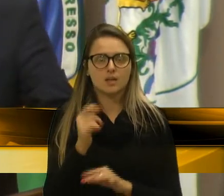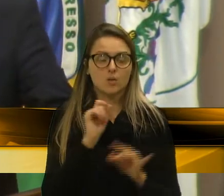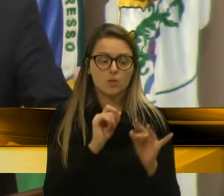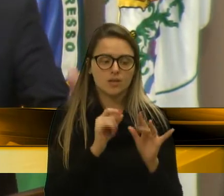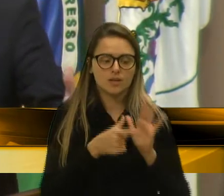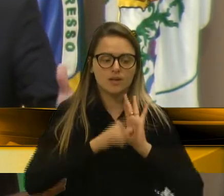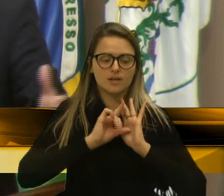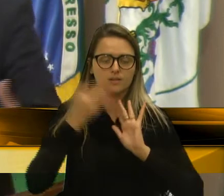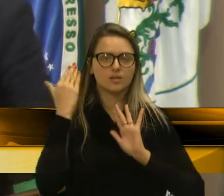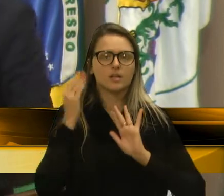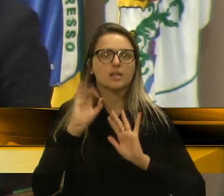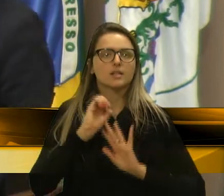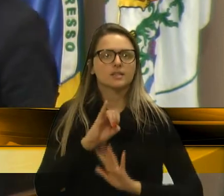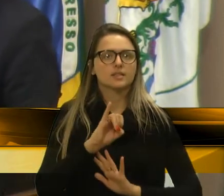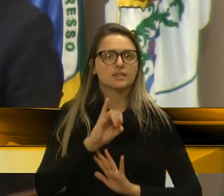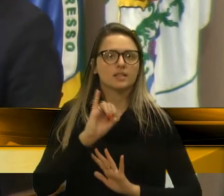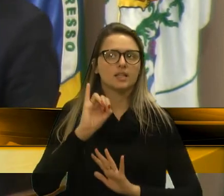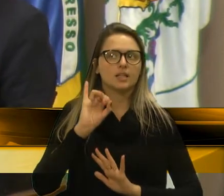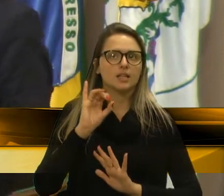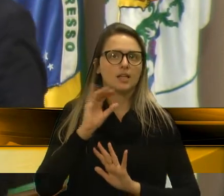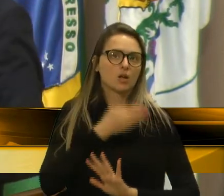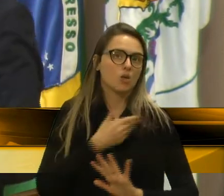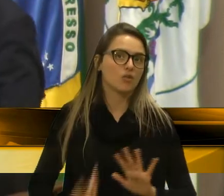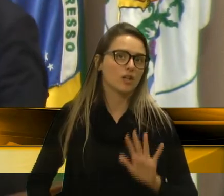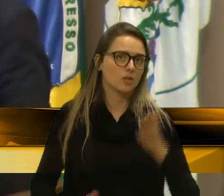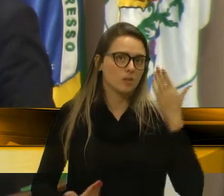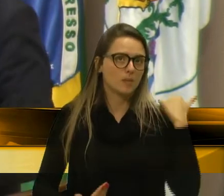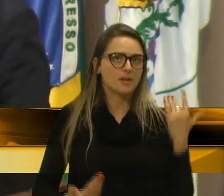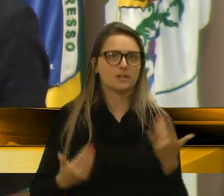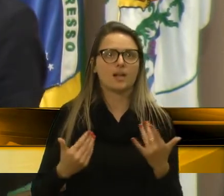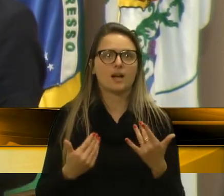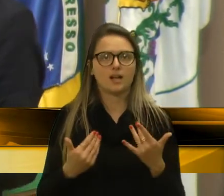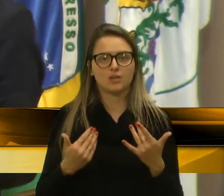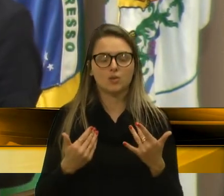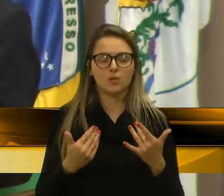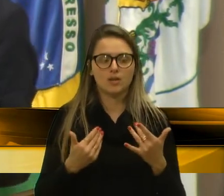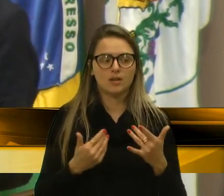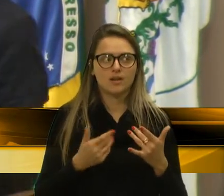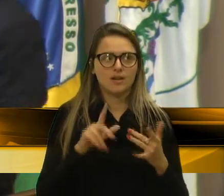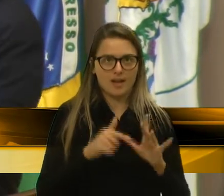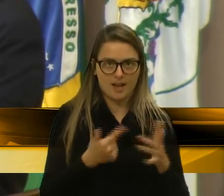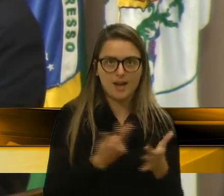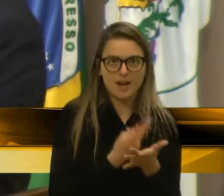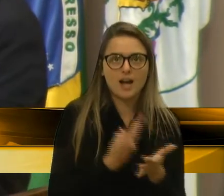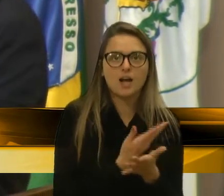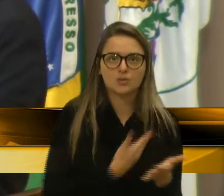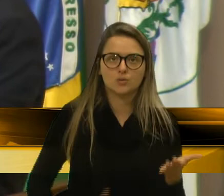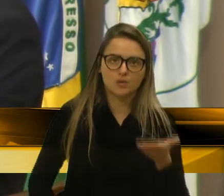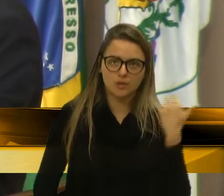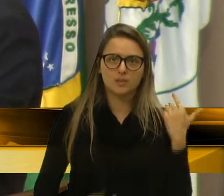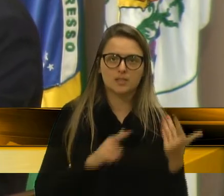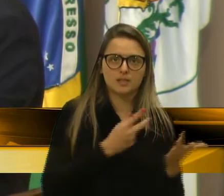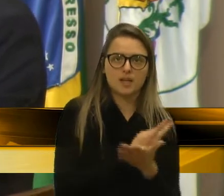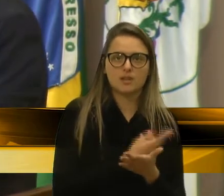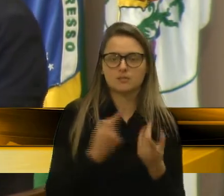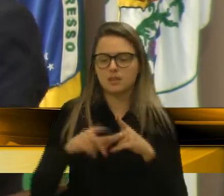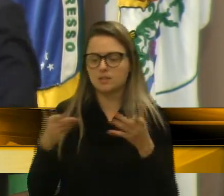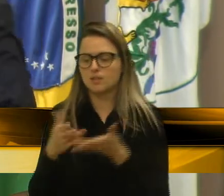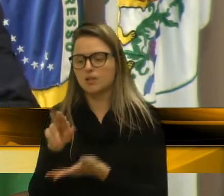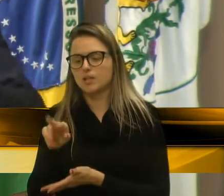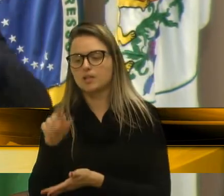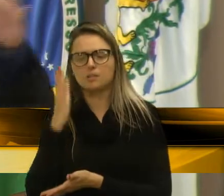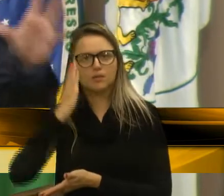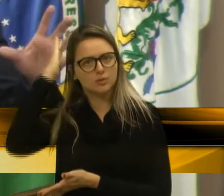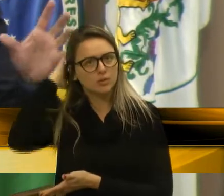anterior, metralhadora giratória, bazuca, canhão. Aí quando é o irmão do prefeito, não,